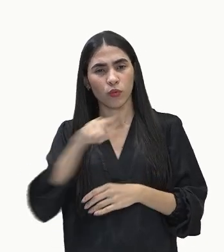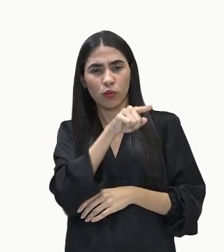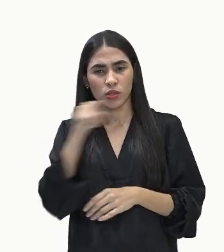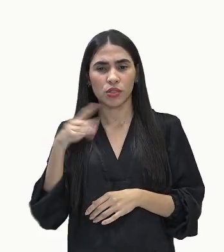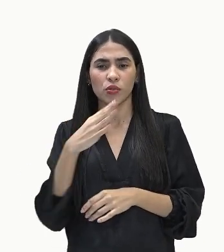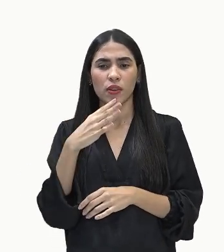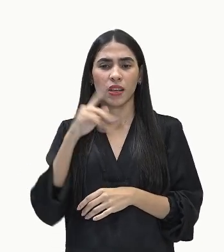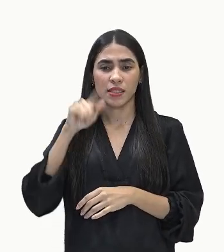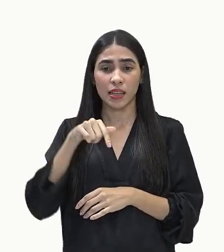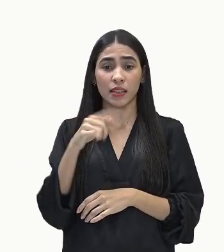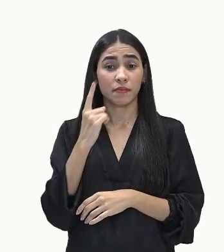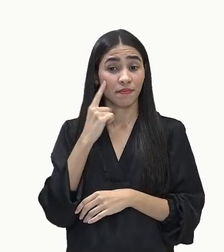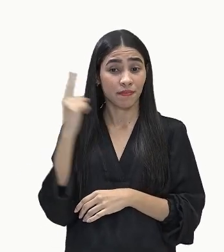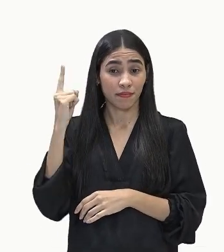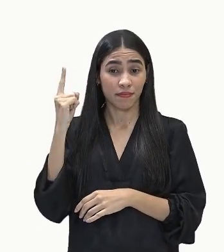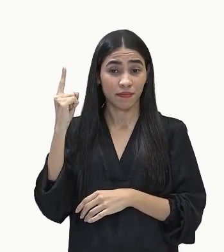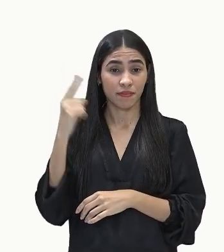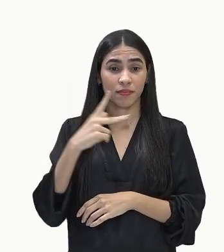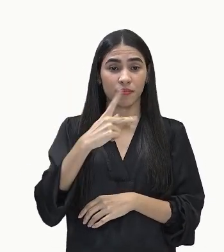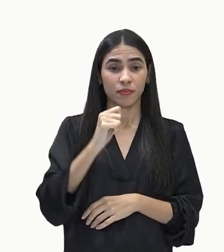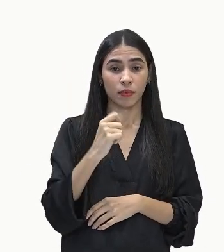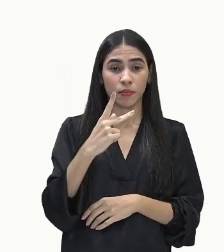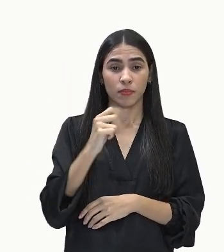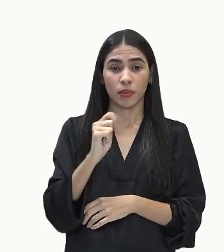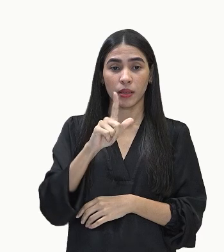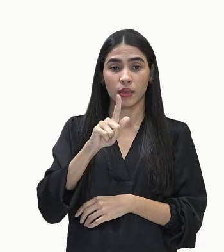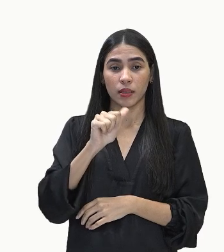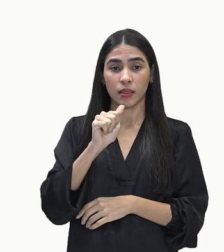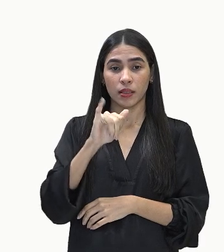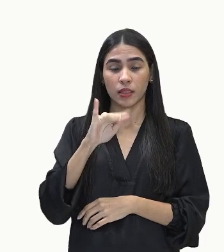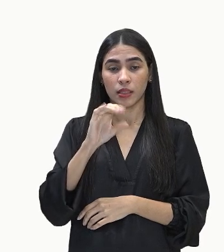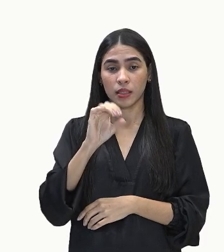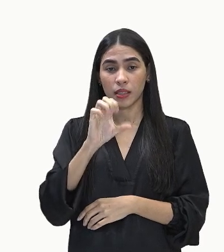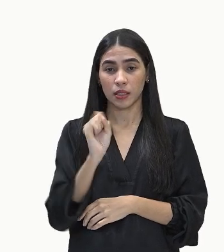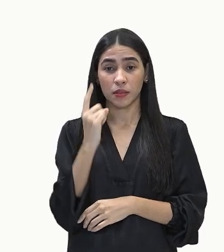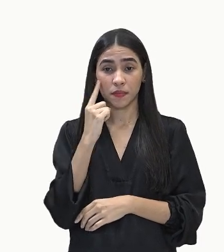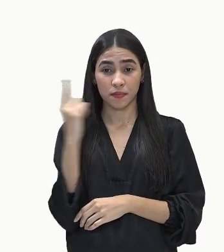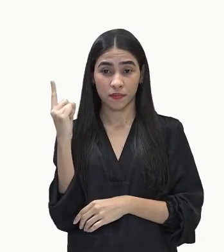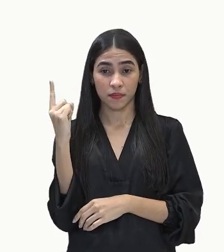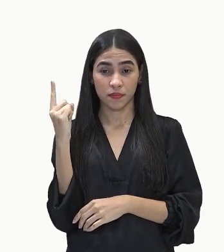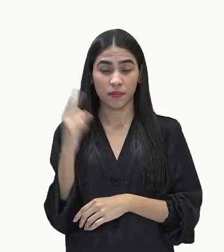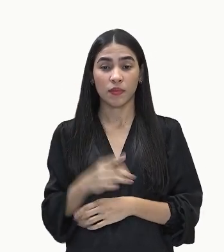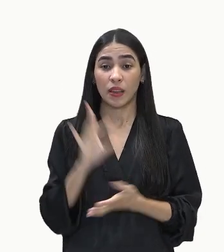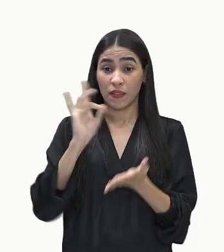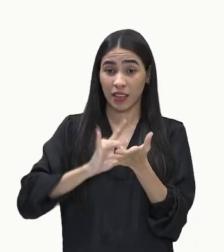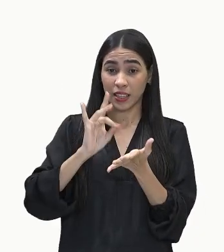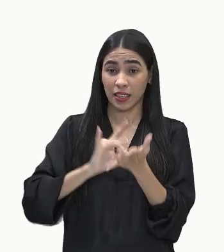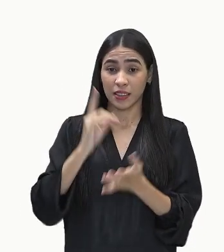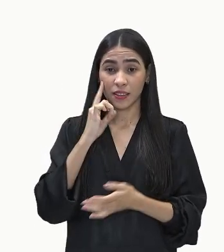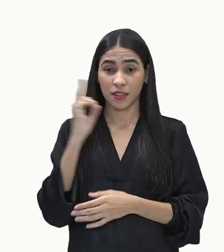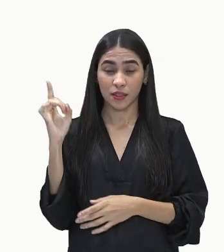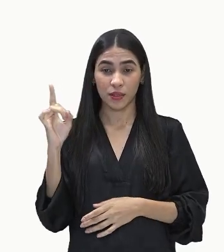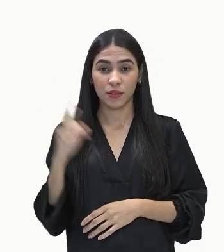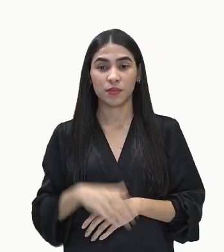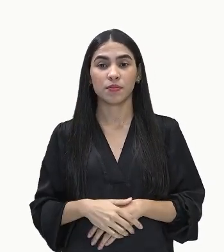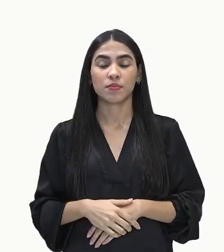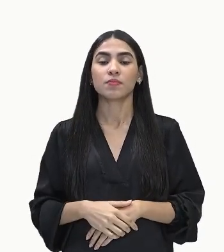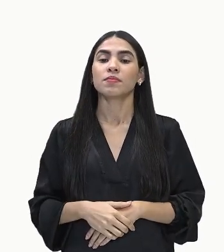papagaios. E esse indivíduo que está aparecendo para vocês aí é o papagaio verdadeiro, que é uma